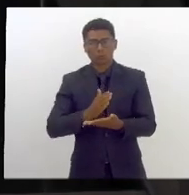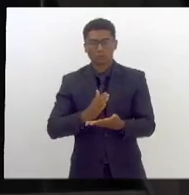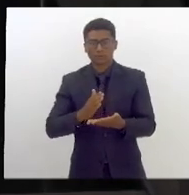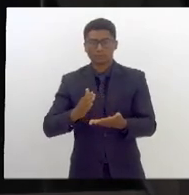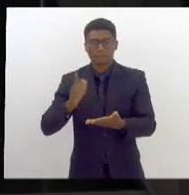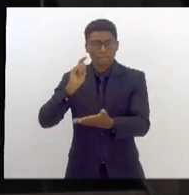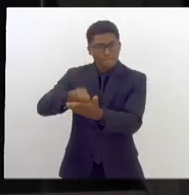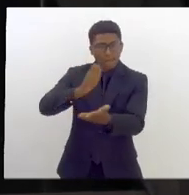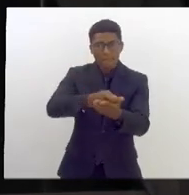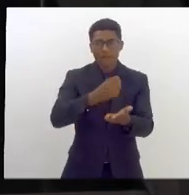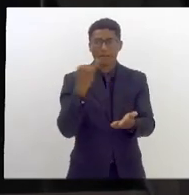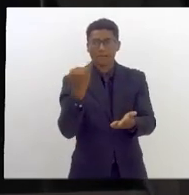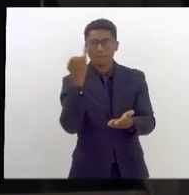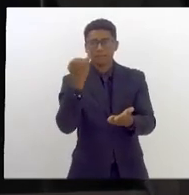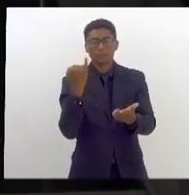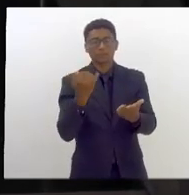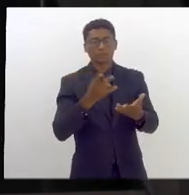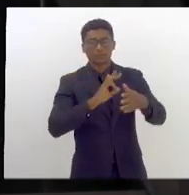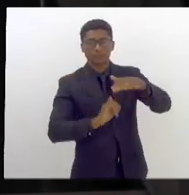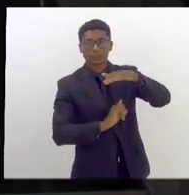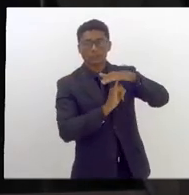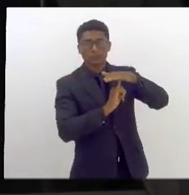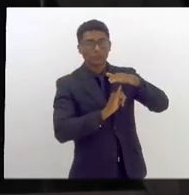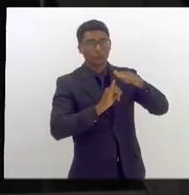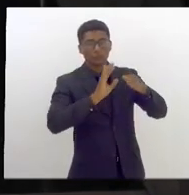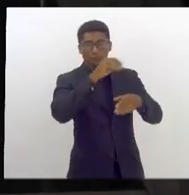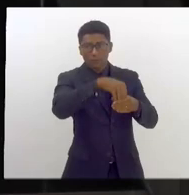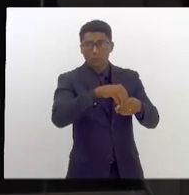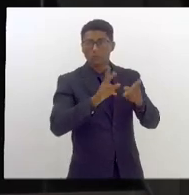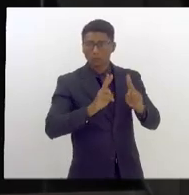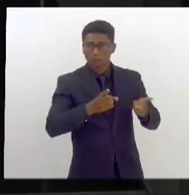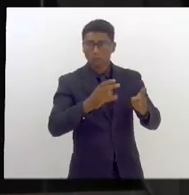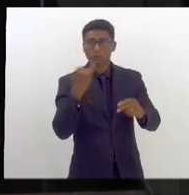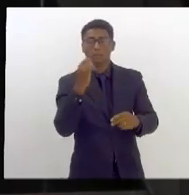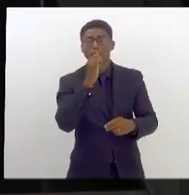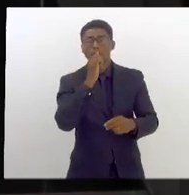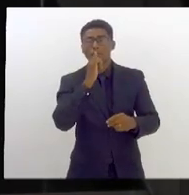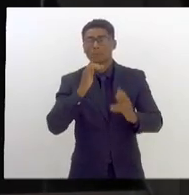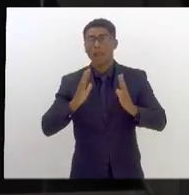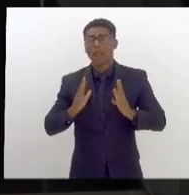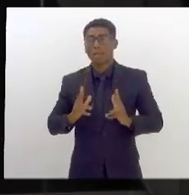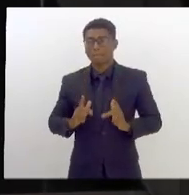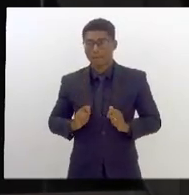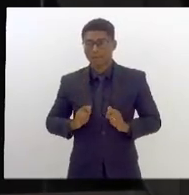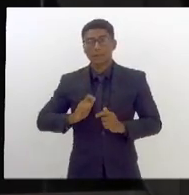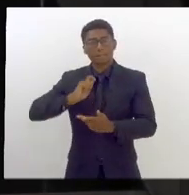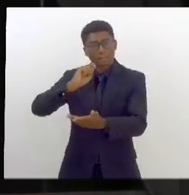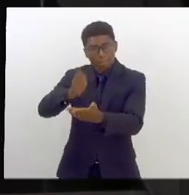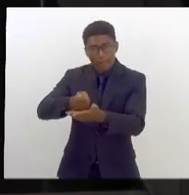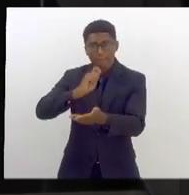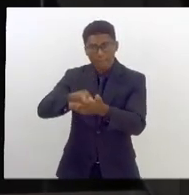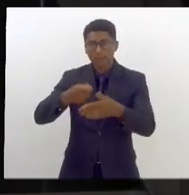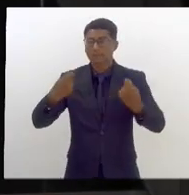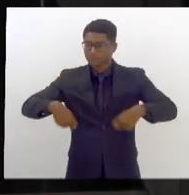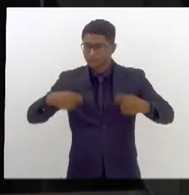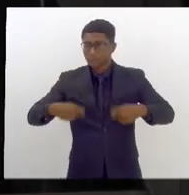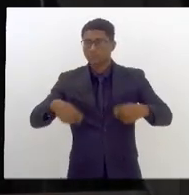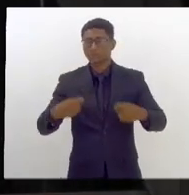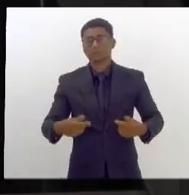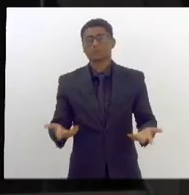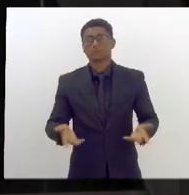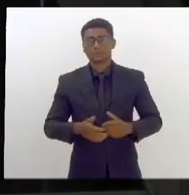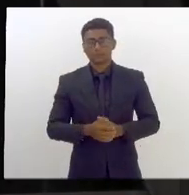instituições como limpeza por exemplo então e mais com agravante com